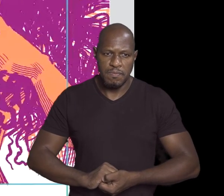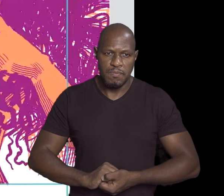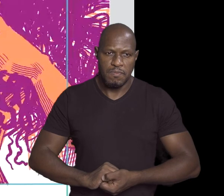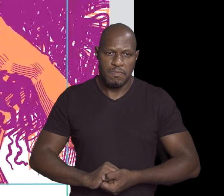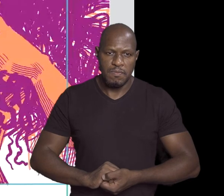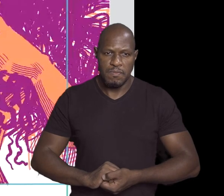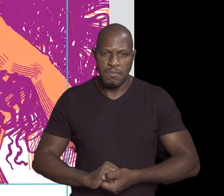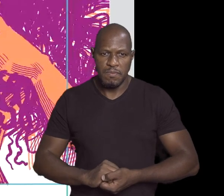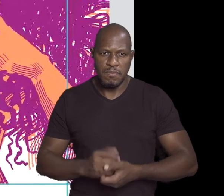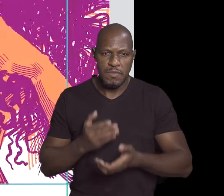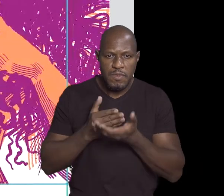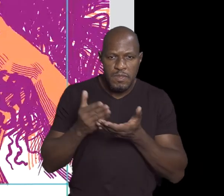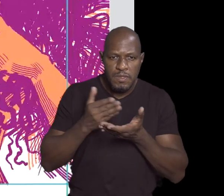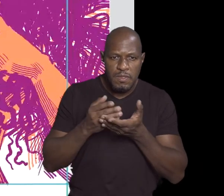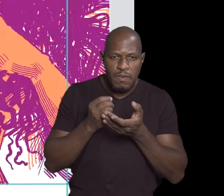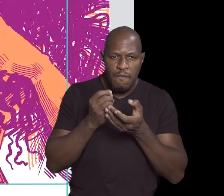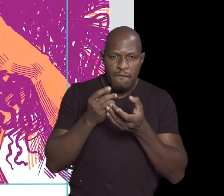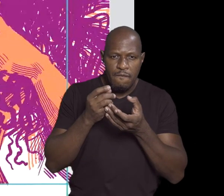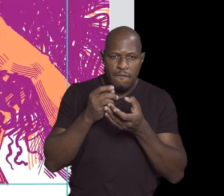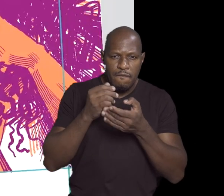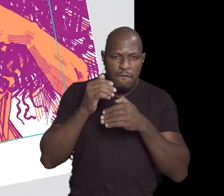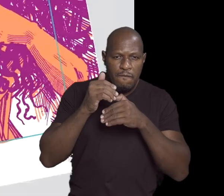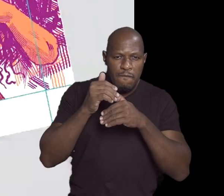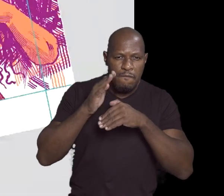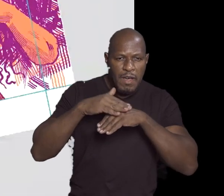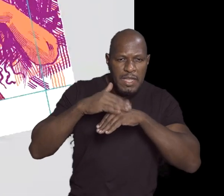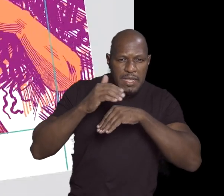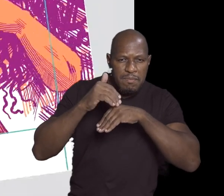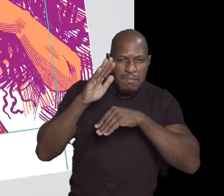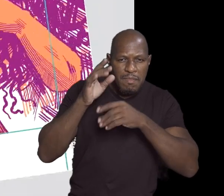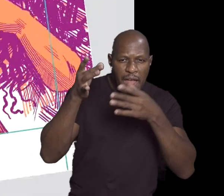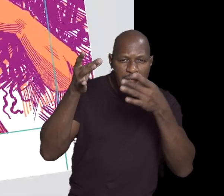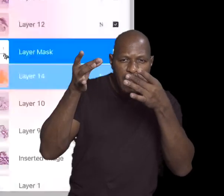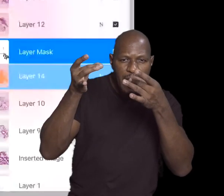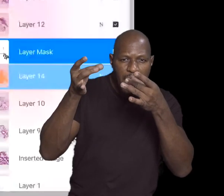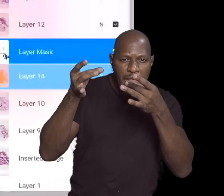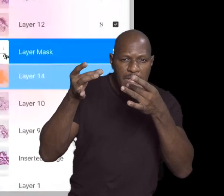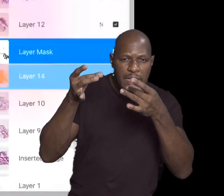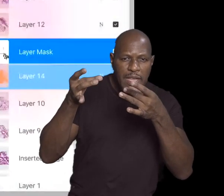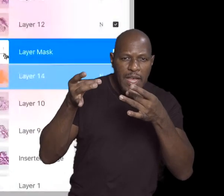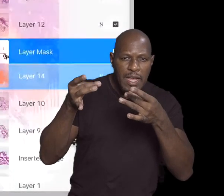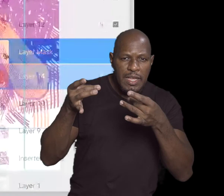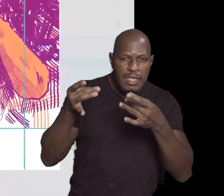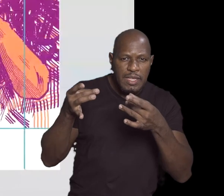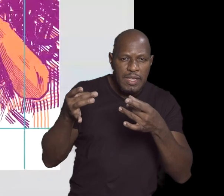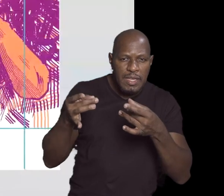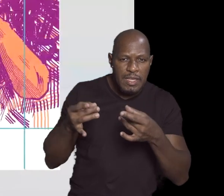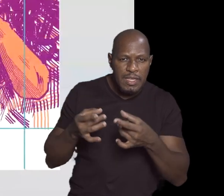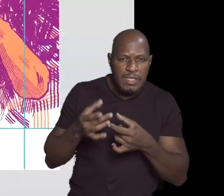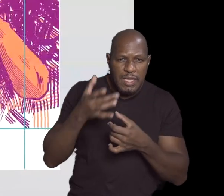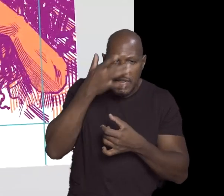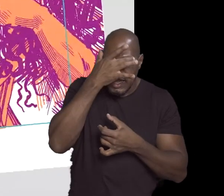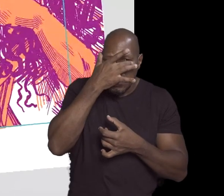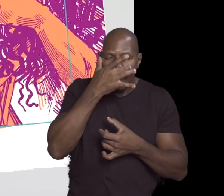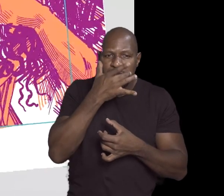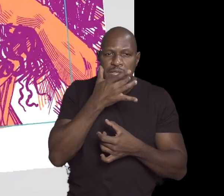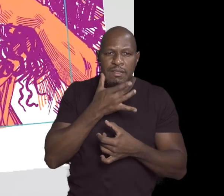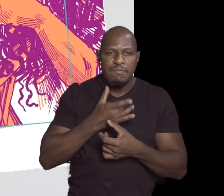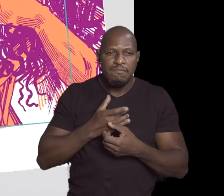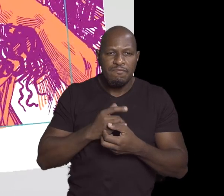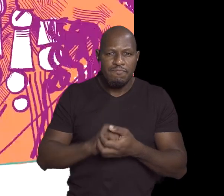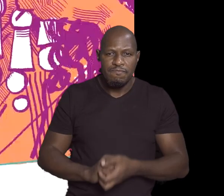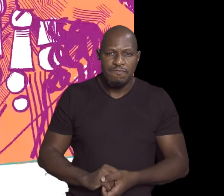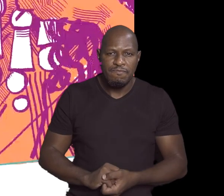Vou começar a fazer uma série de detalhes dentro da layer de máscara.